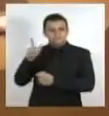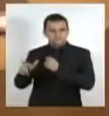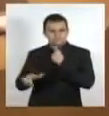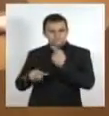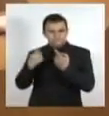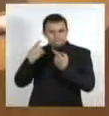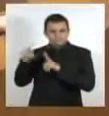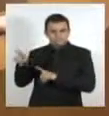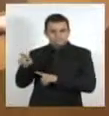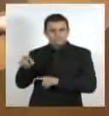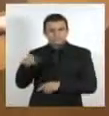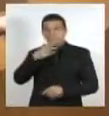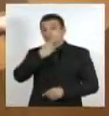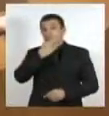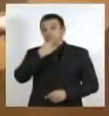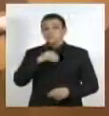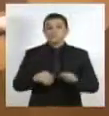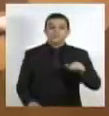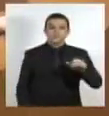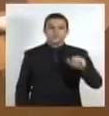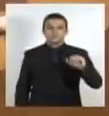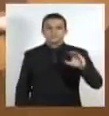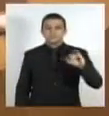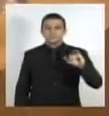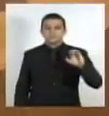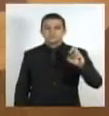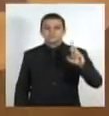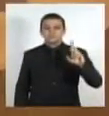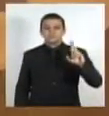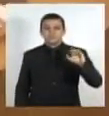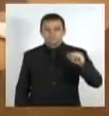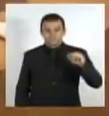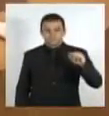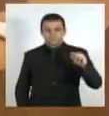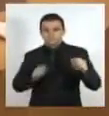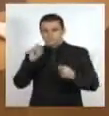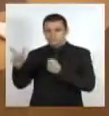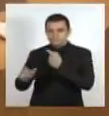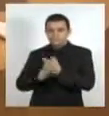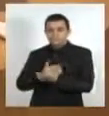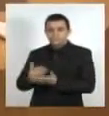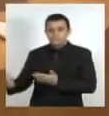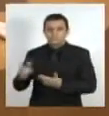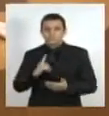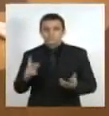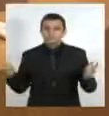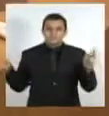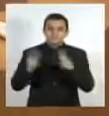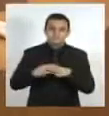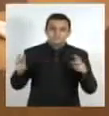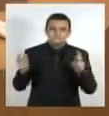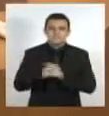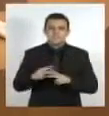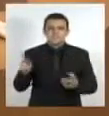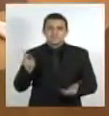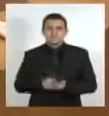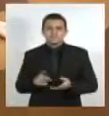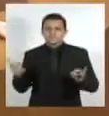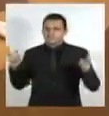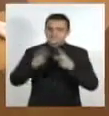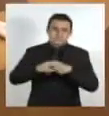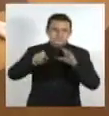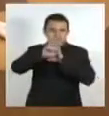por Roberto Macieira. E acabou que aquilo se transformou numa briga de mãos. Trocaram supapos